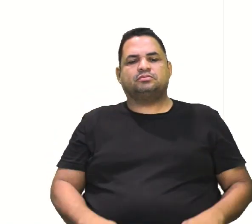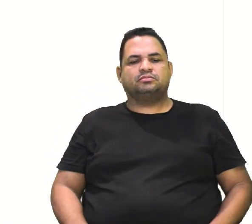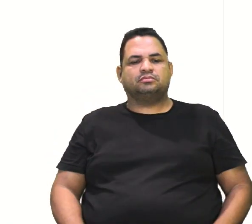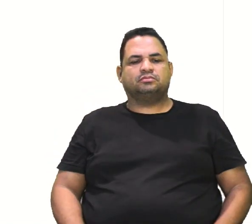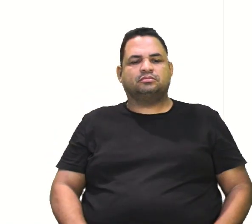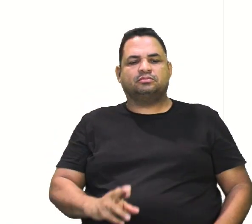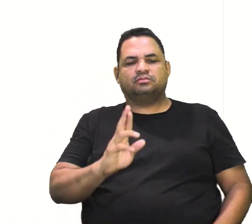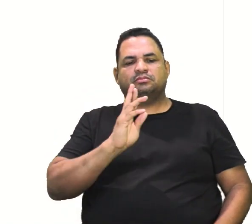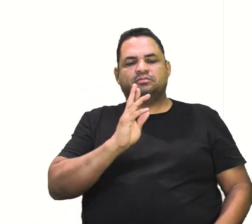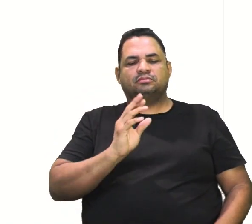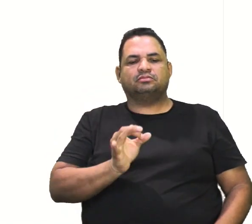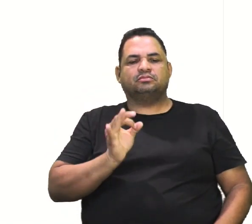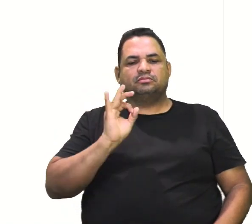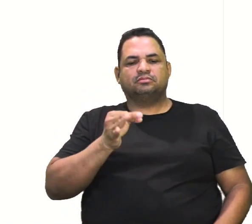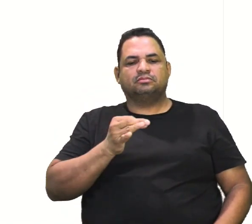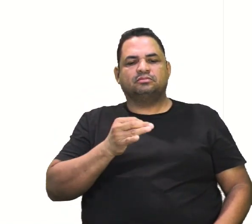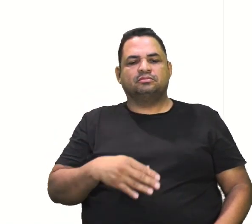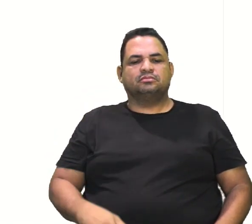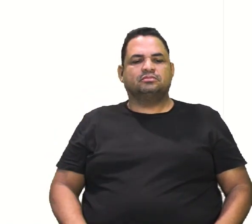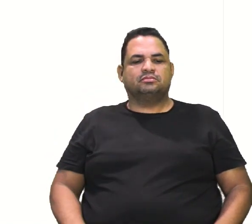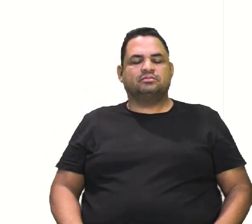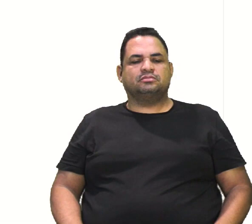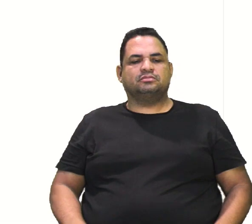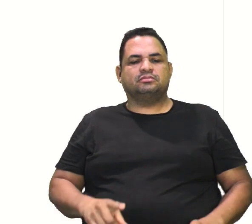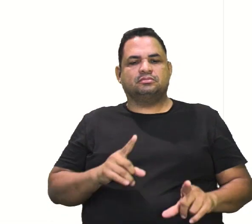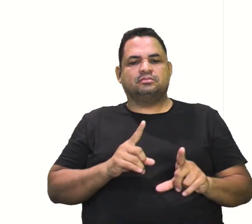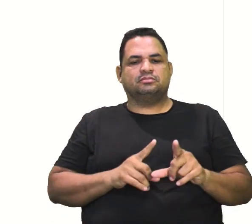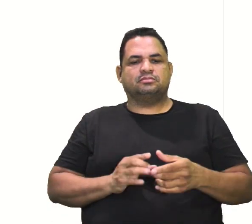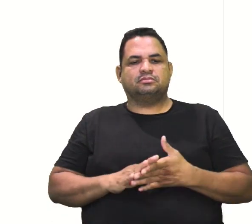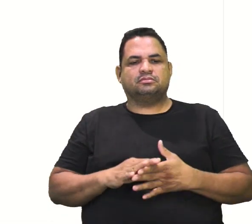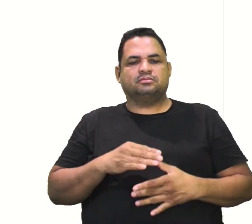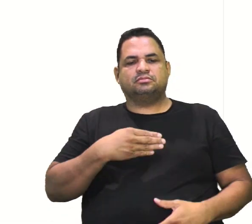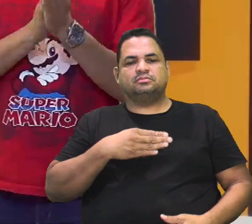olha aqui então, resposta do Brincando com os Números junto com vocês.